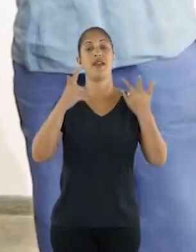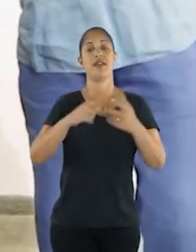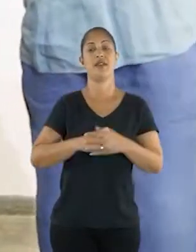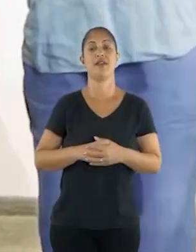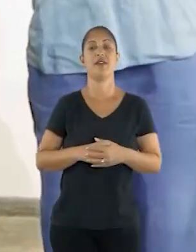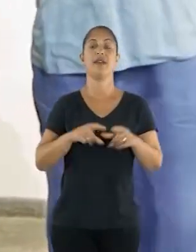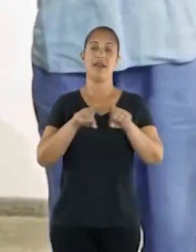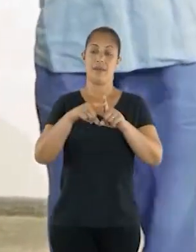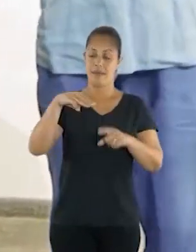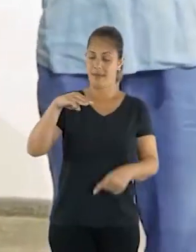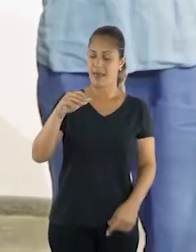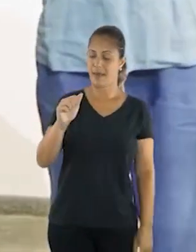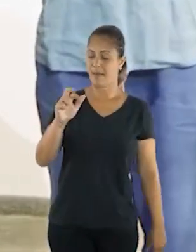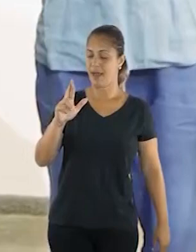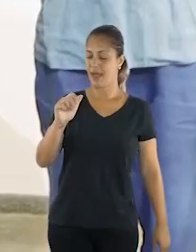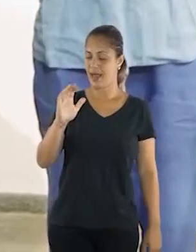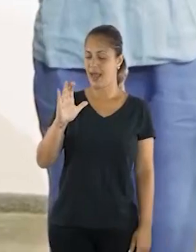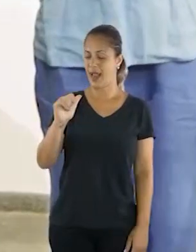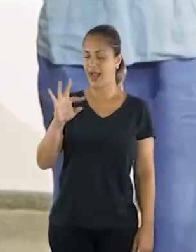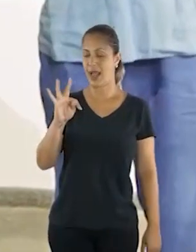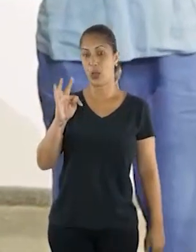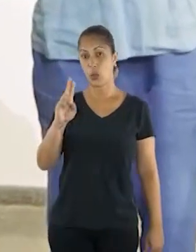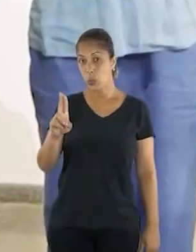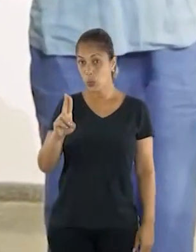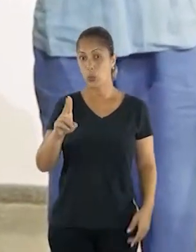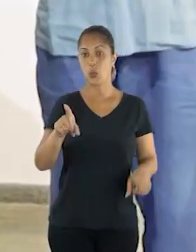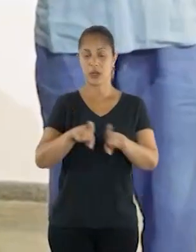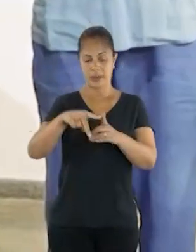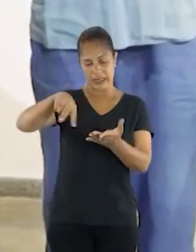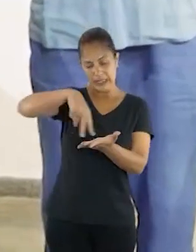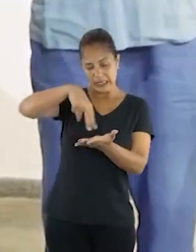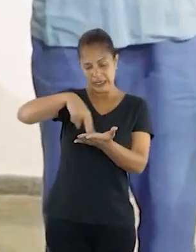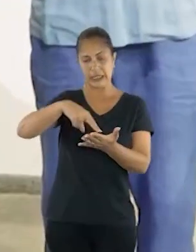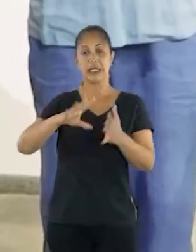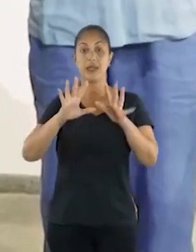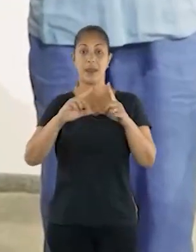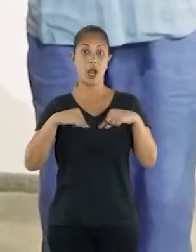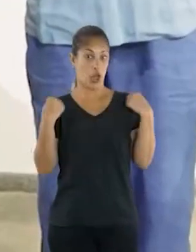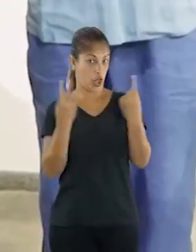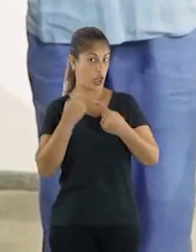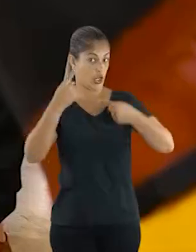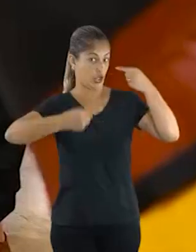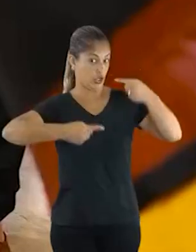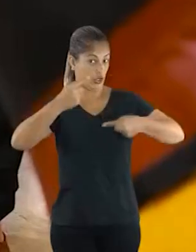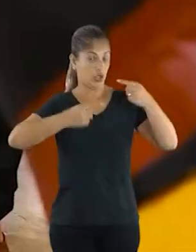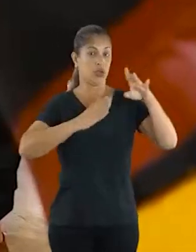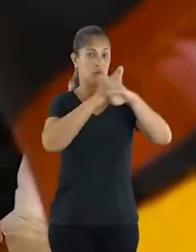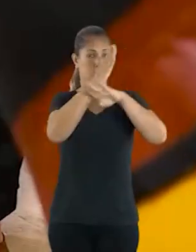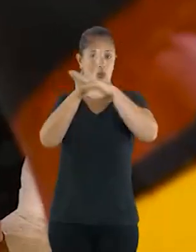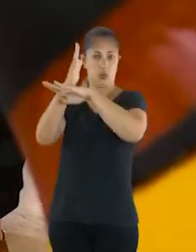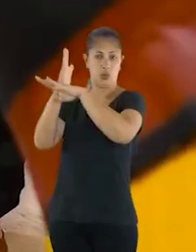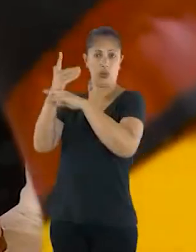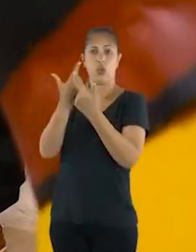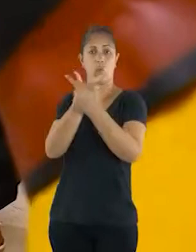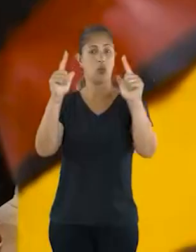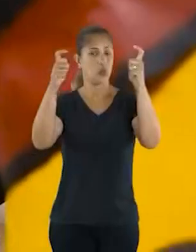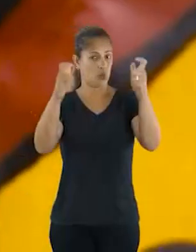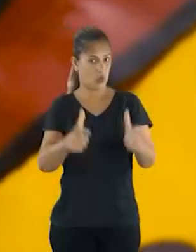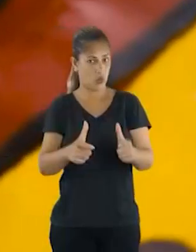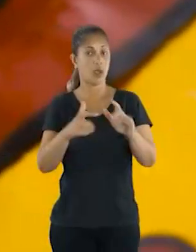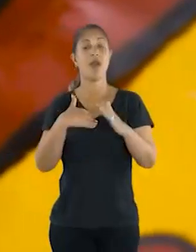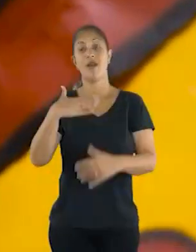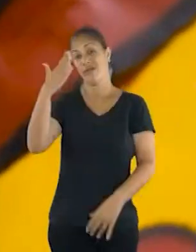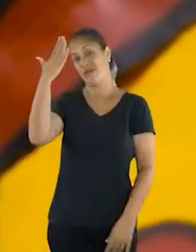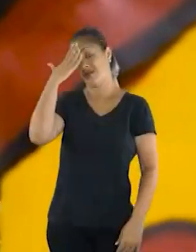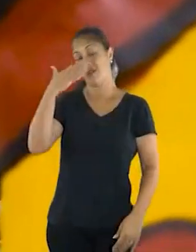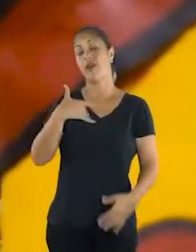o maracatu, isso são coisas que vocês têm aqui. Mas a nossa exposição viajou para vários outros lugares. Então, eu